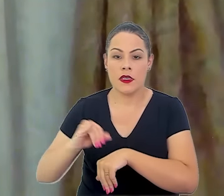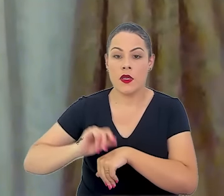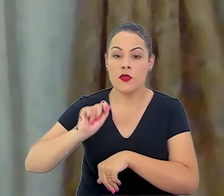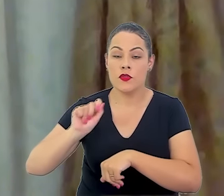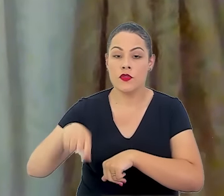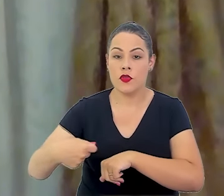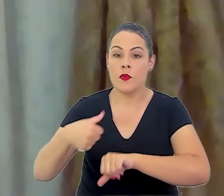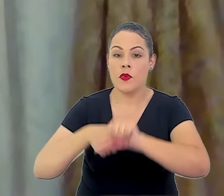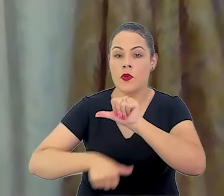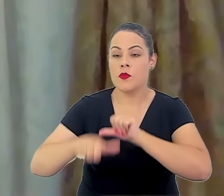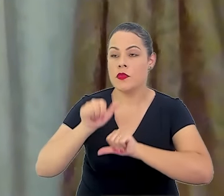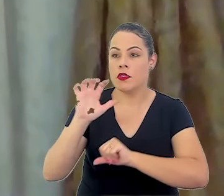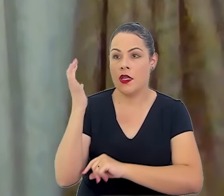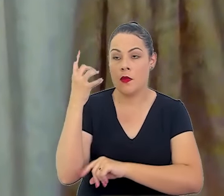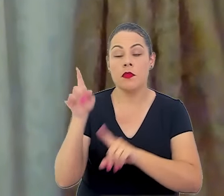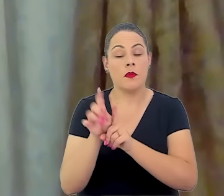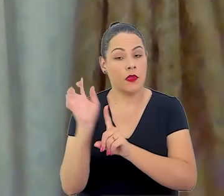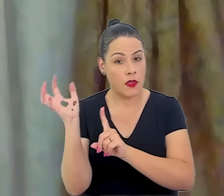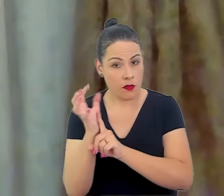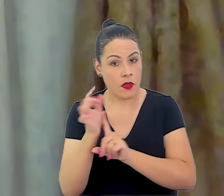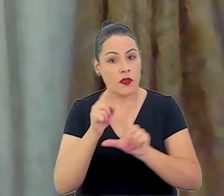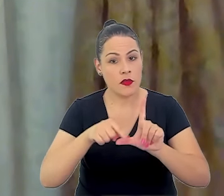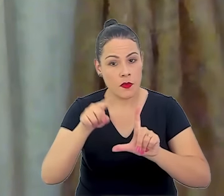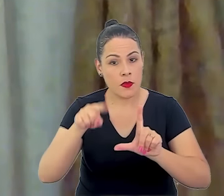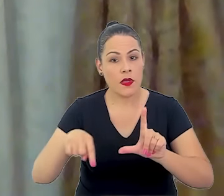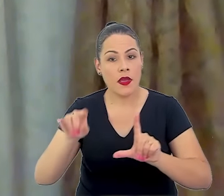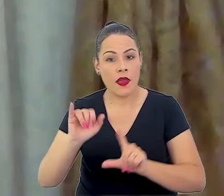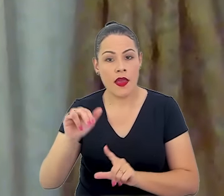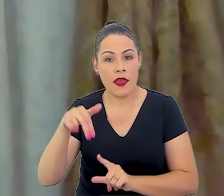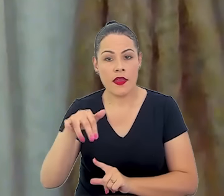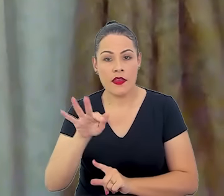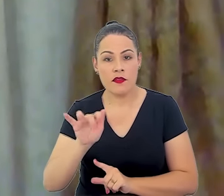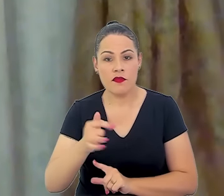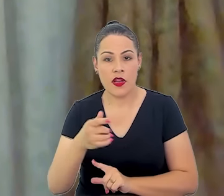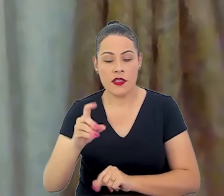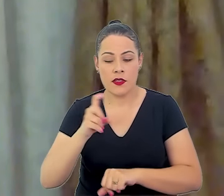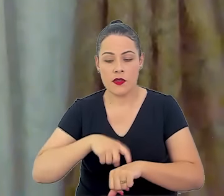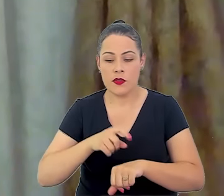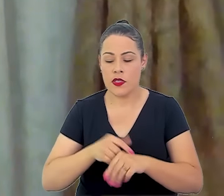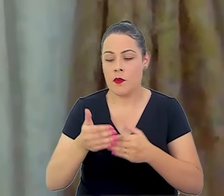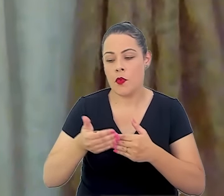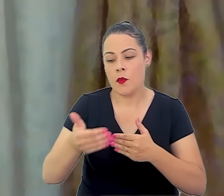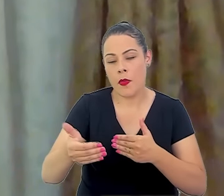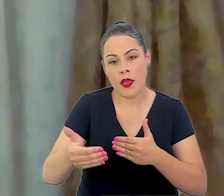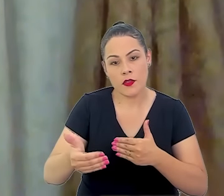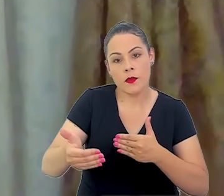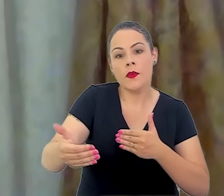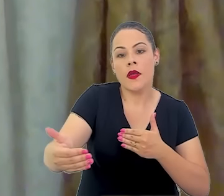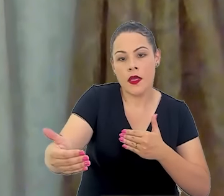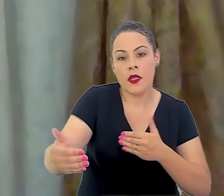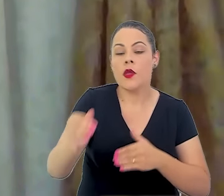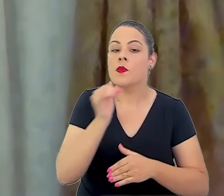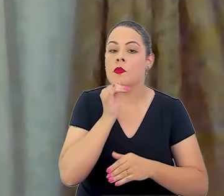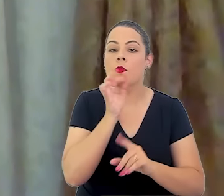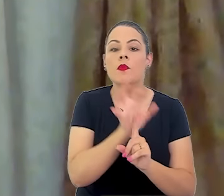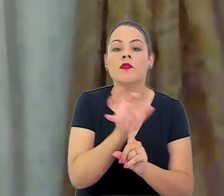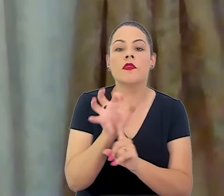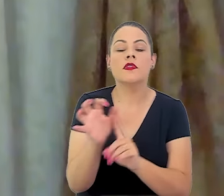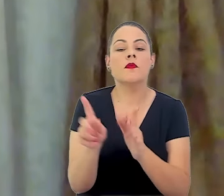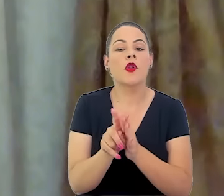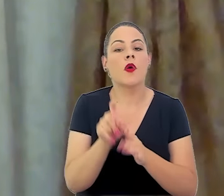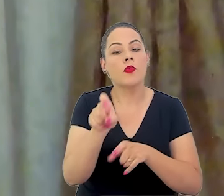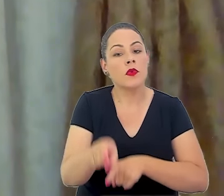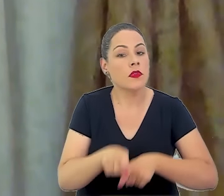mudança climática tem efeito sobre a inflação no médio e longo prazo, por conta do seu efeito sobre a agricultura, por